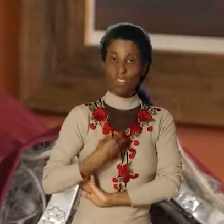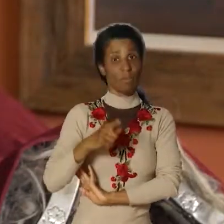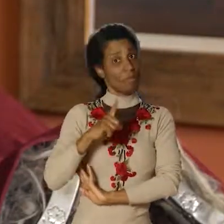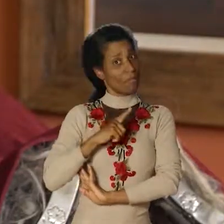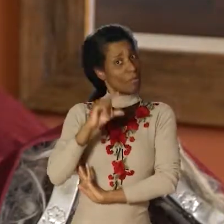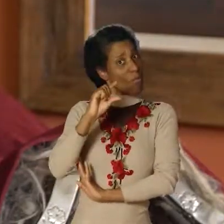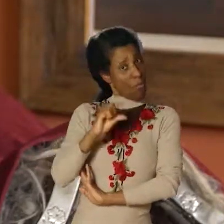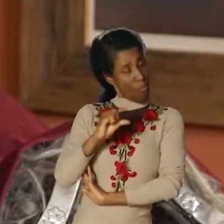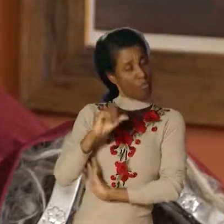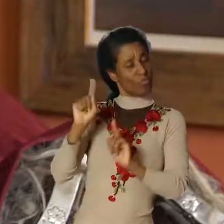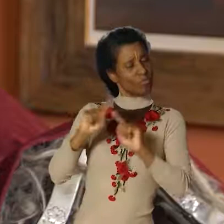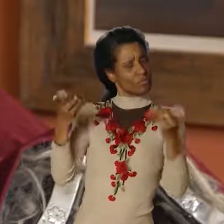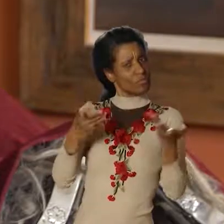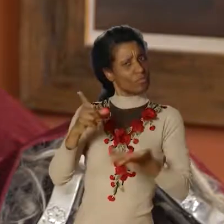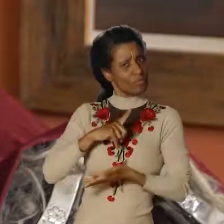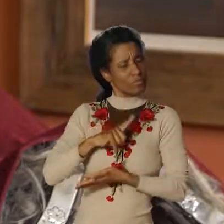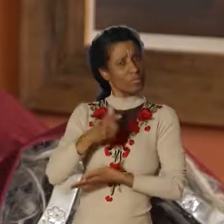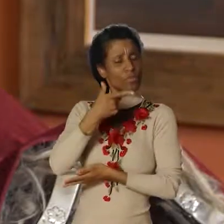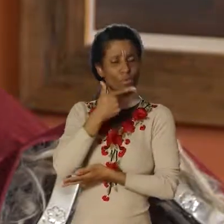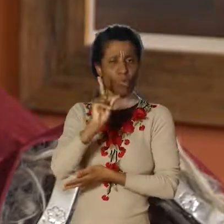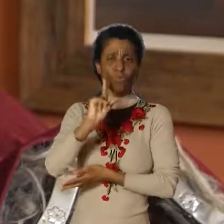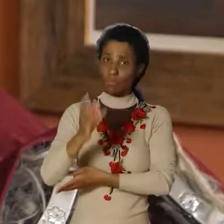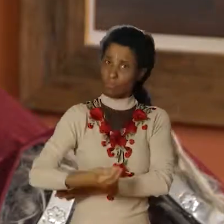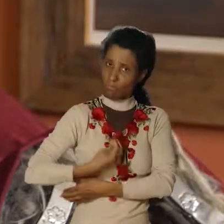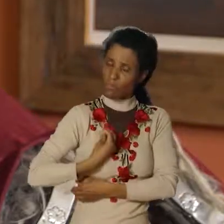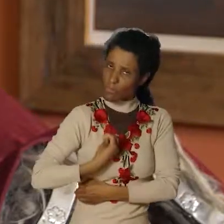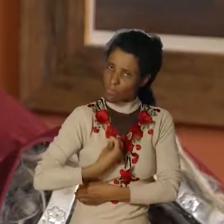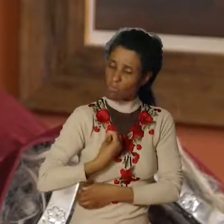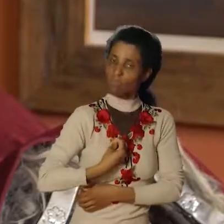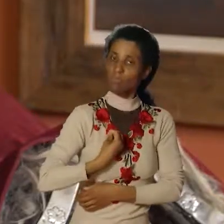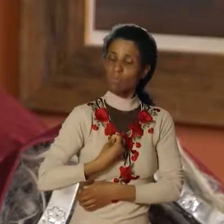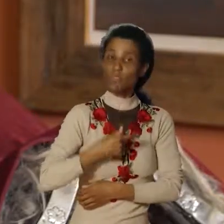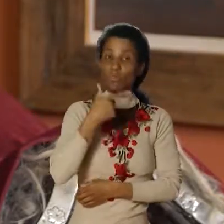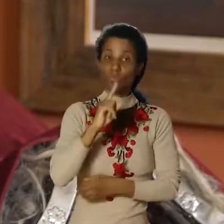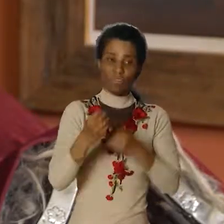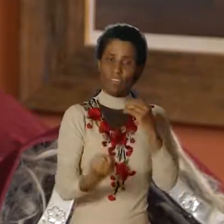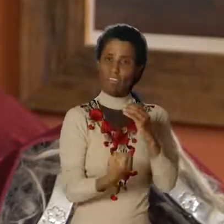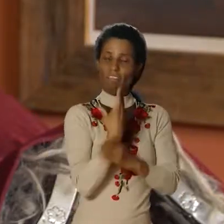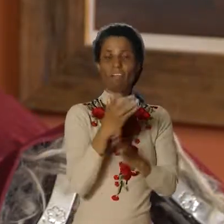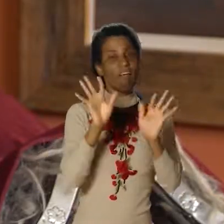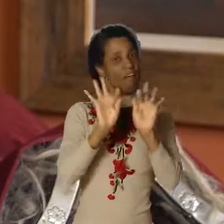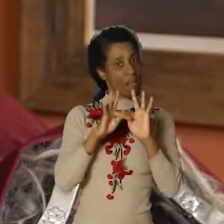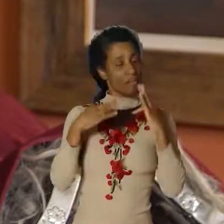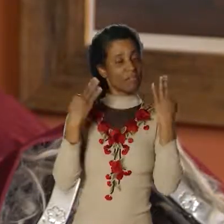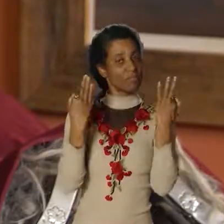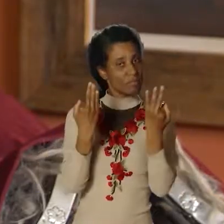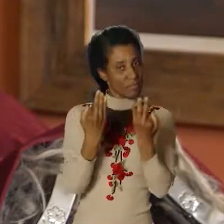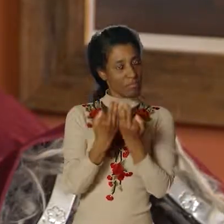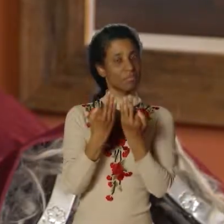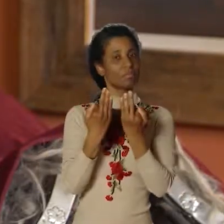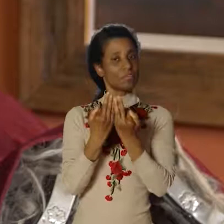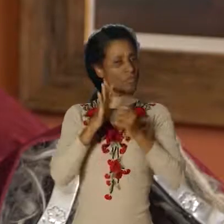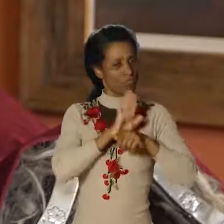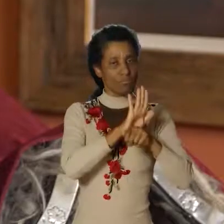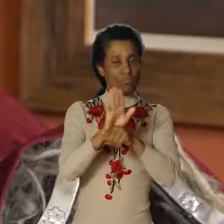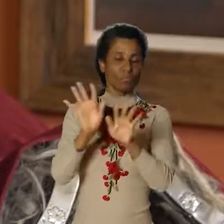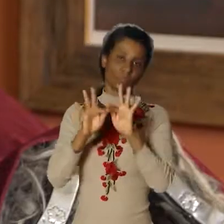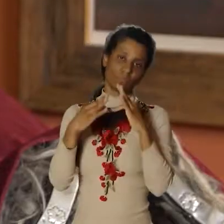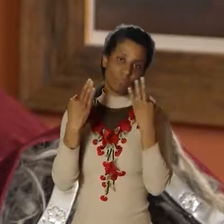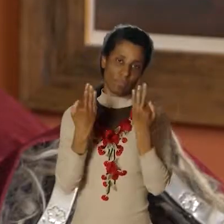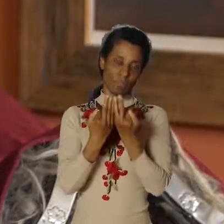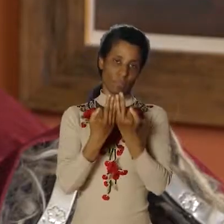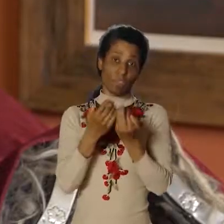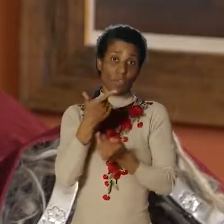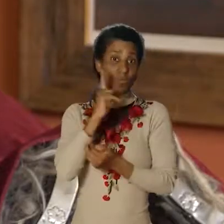modo de vida, em que ele tem muito pouco, mas com o que ele tem, ele consegue sobreviver, ele consegue criar a sua família e ele